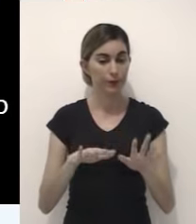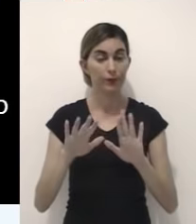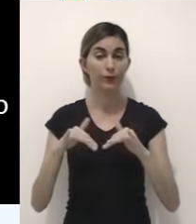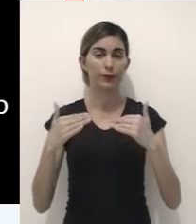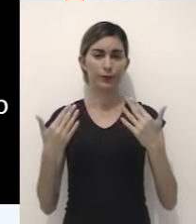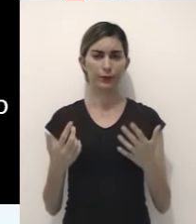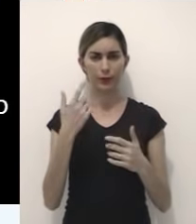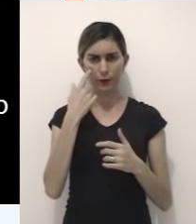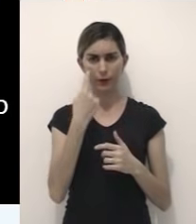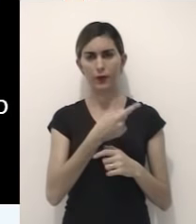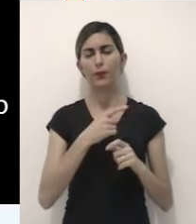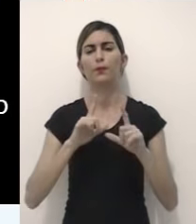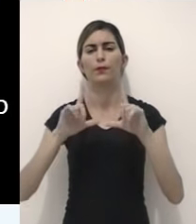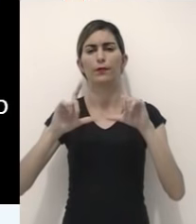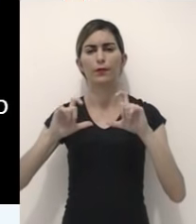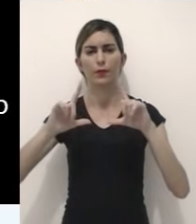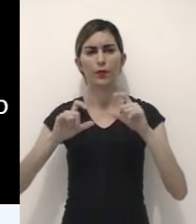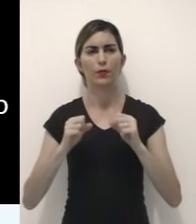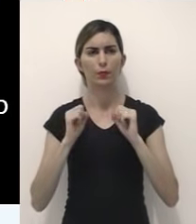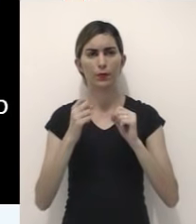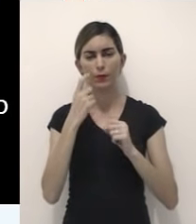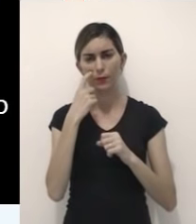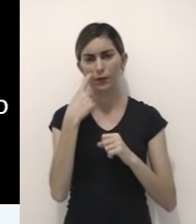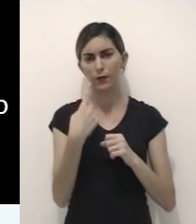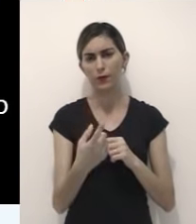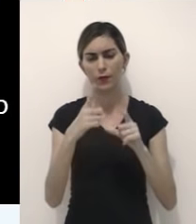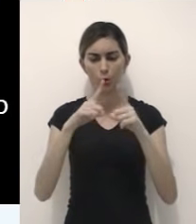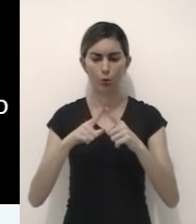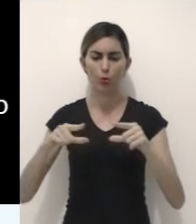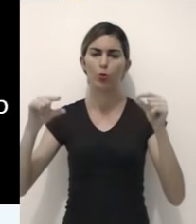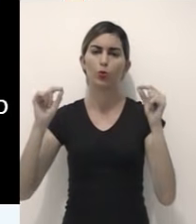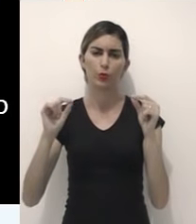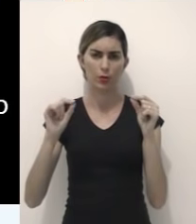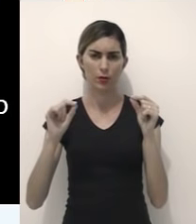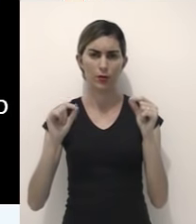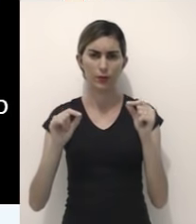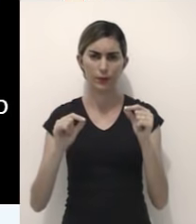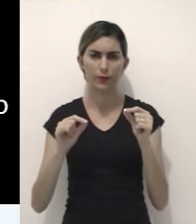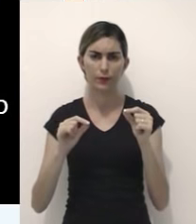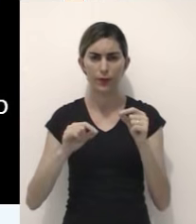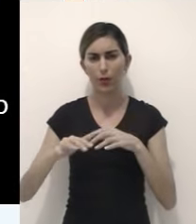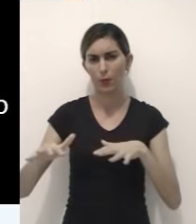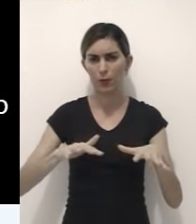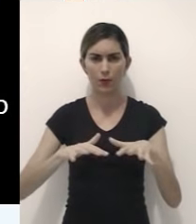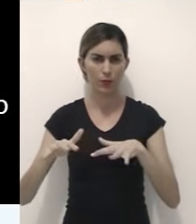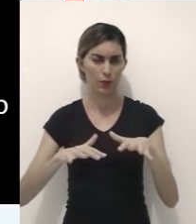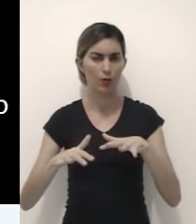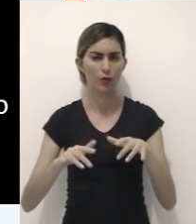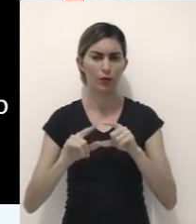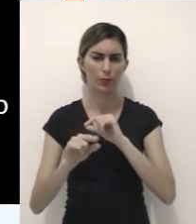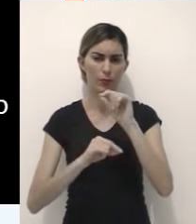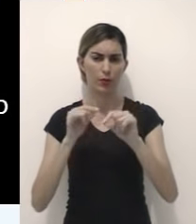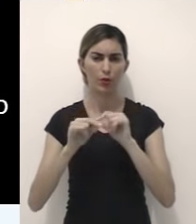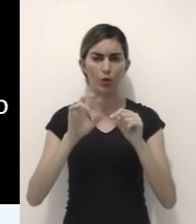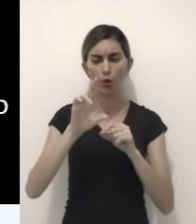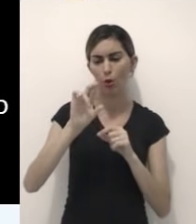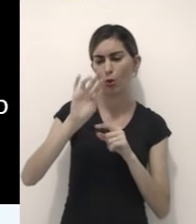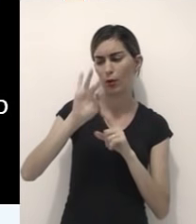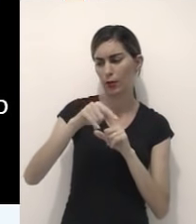semanas. Então, na imagem, vocês podem ver aí essa Lua que está realizando um movimento